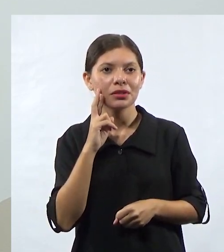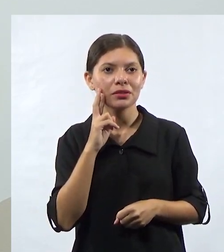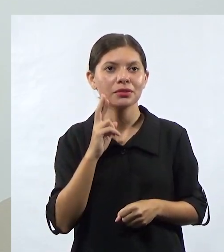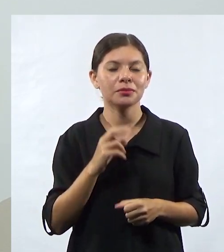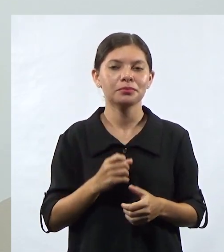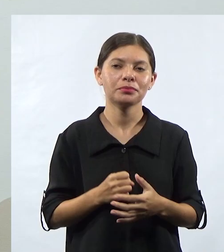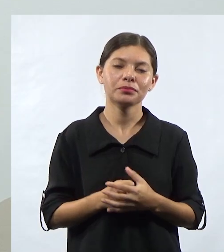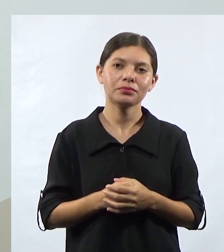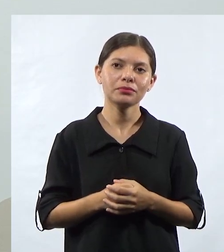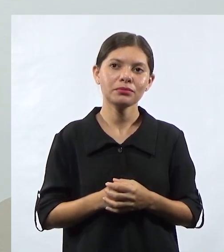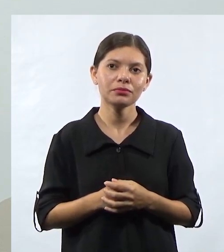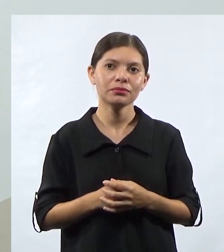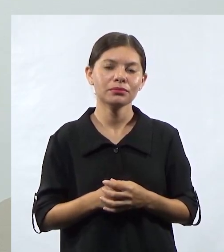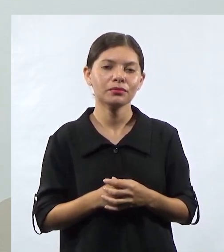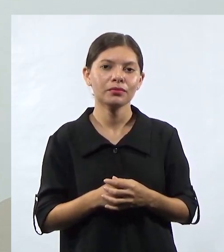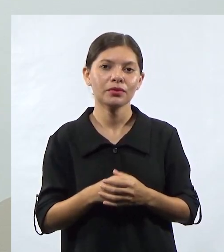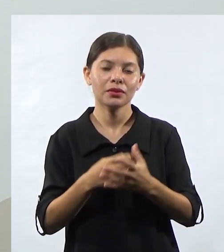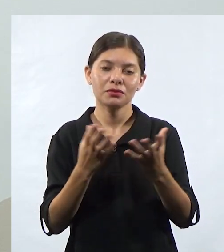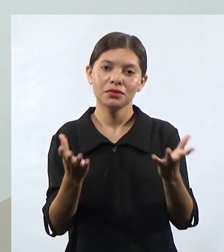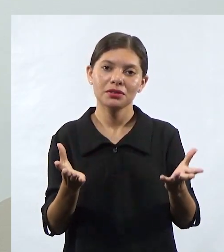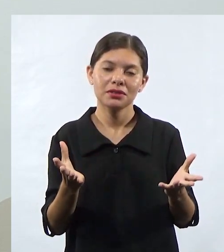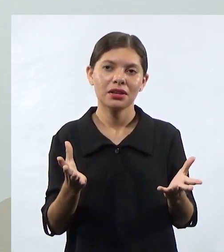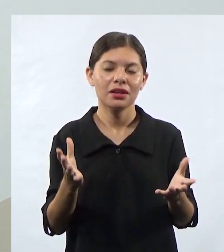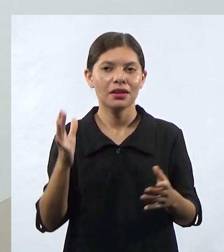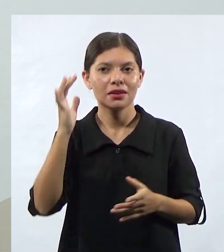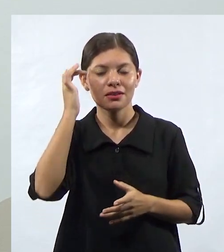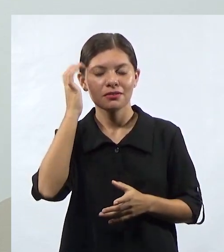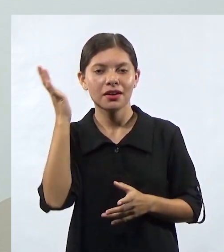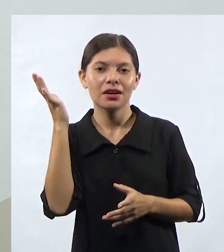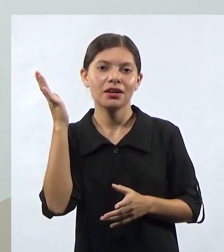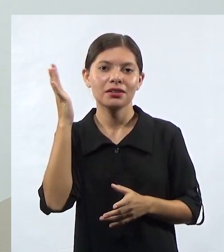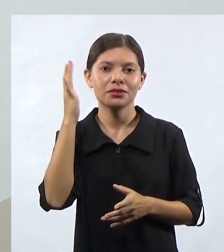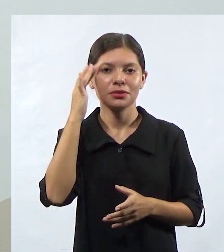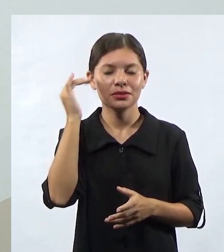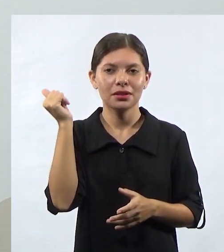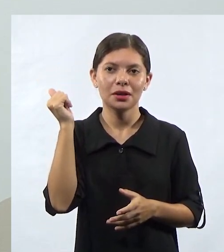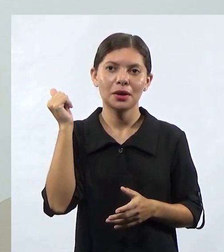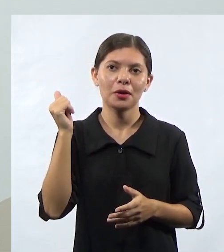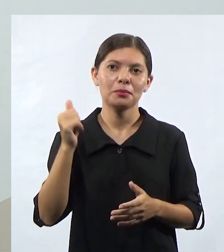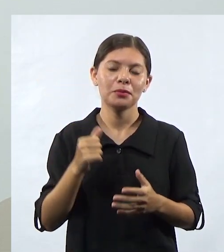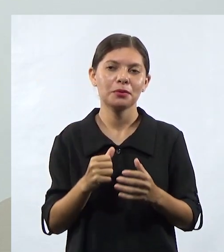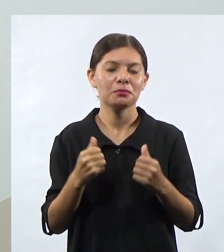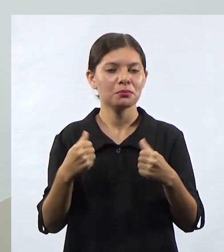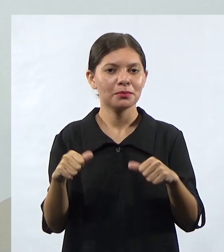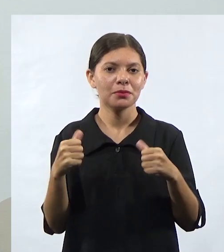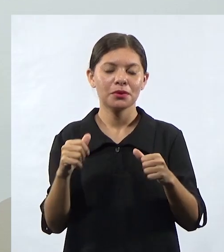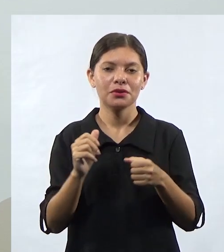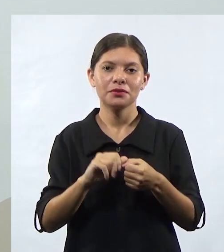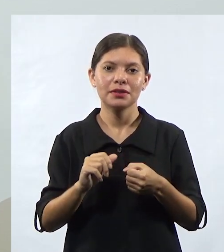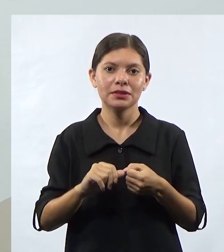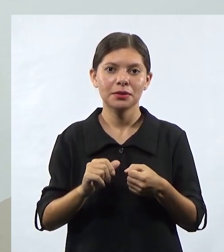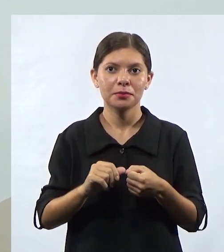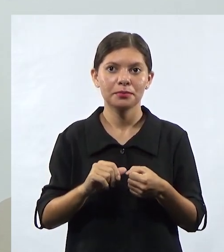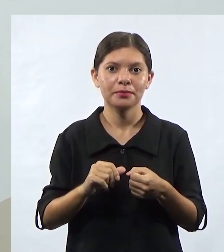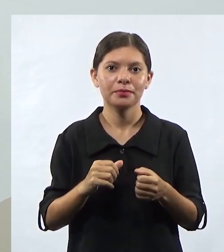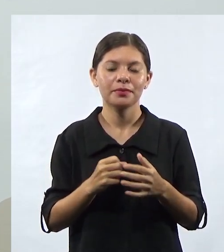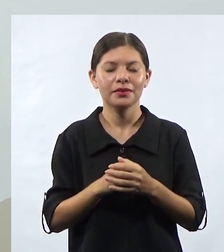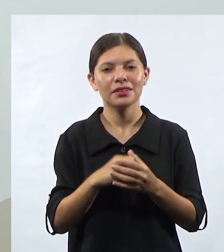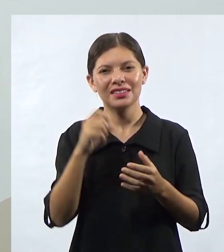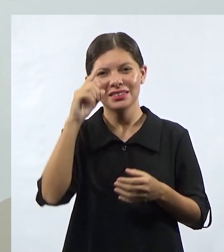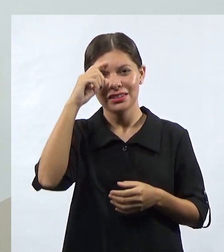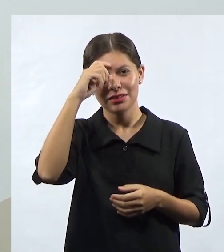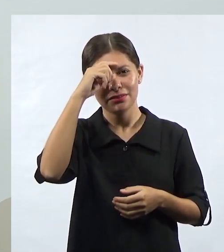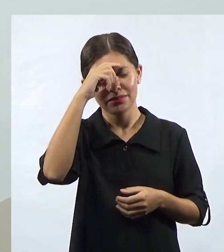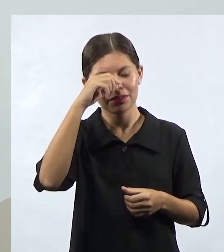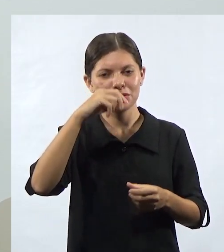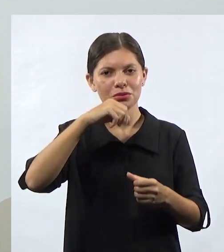tiver familiaridade, use a gravação, sabendo que depois vai ter que fazer esse procedimento de degravar, editar e